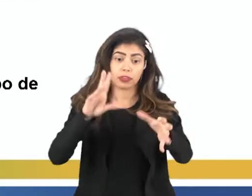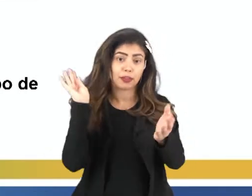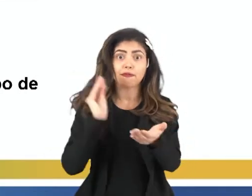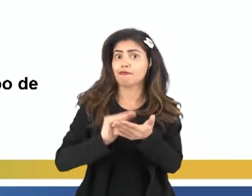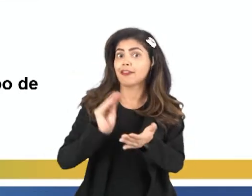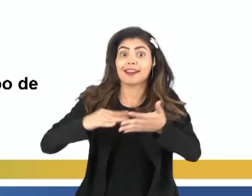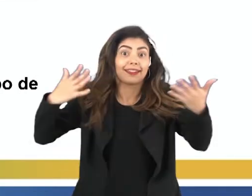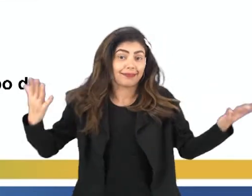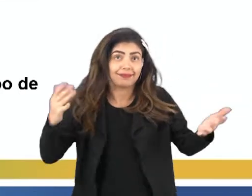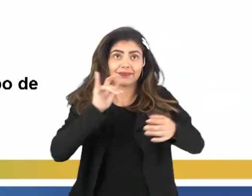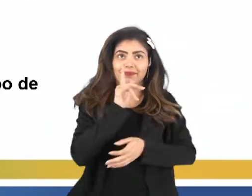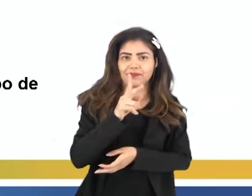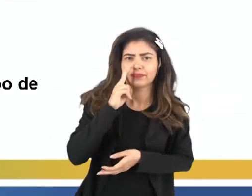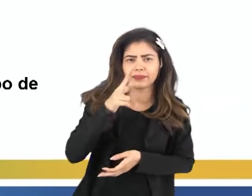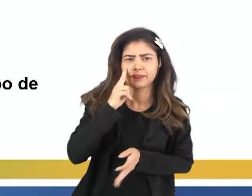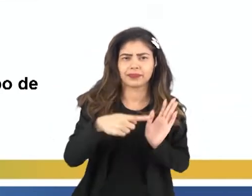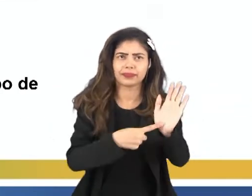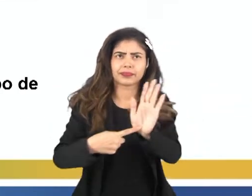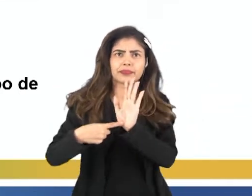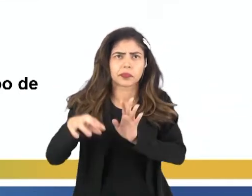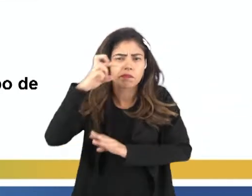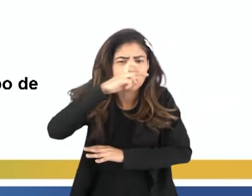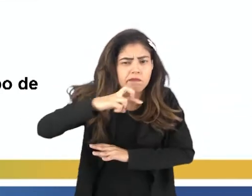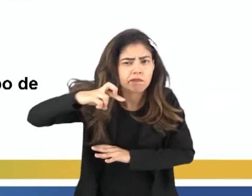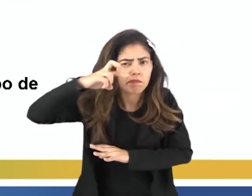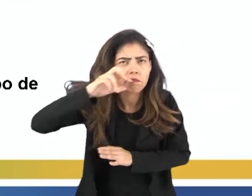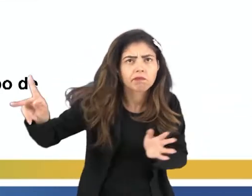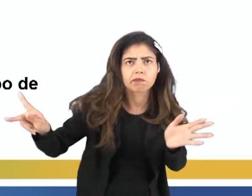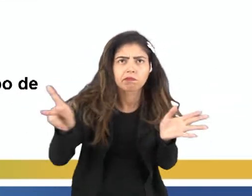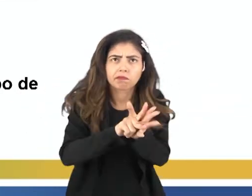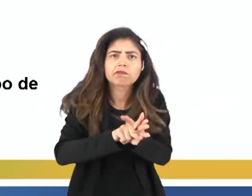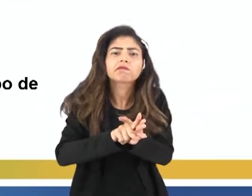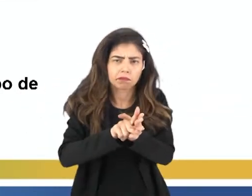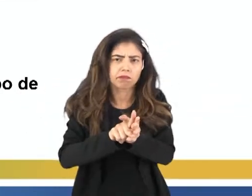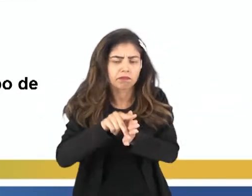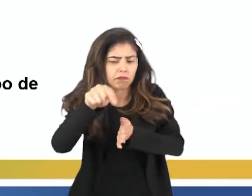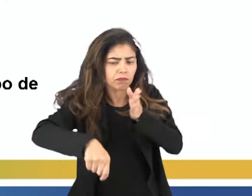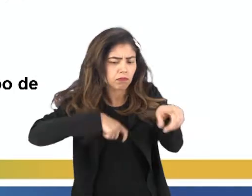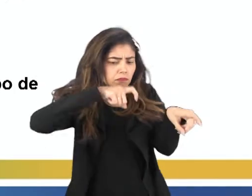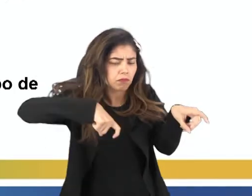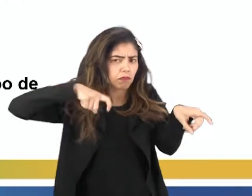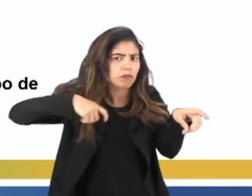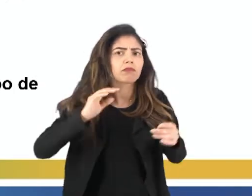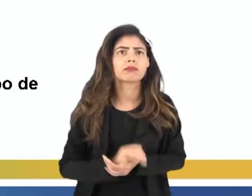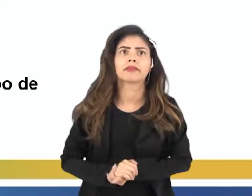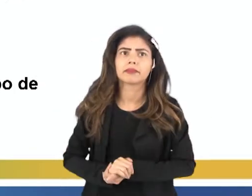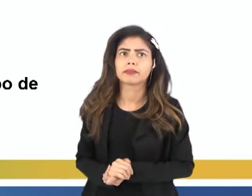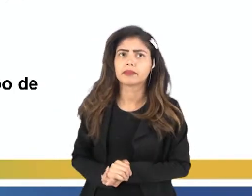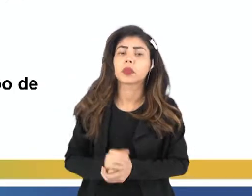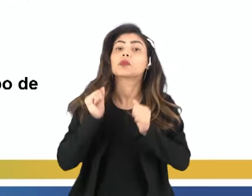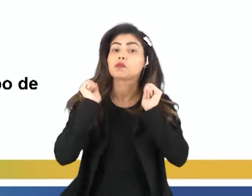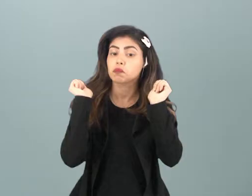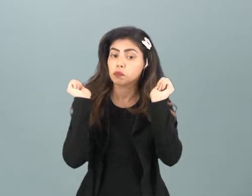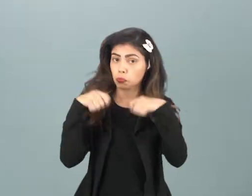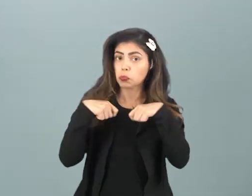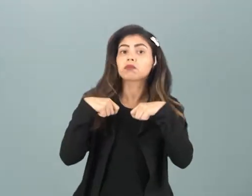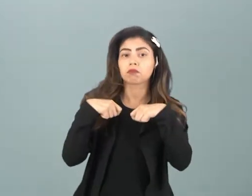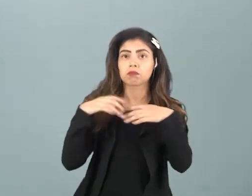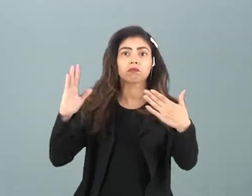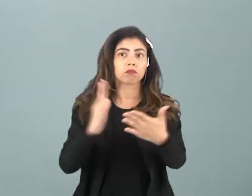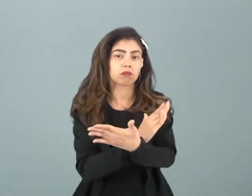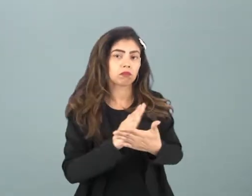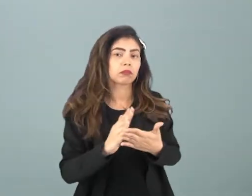faltam. Vejam só eles aí. Monitoramento remoto de máquinas agrícolas. Então é possível que